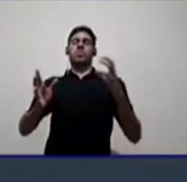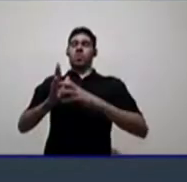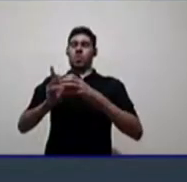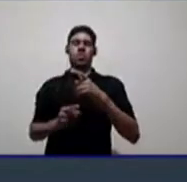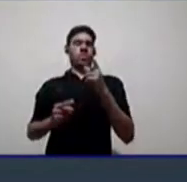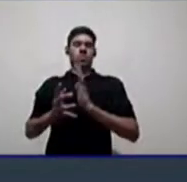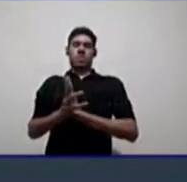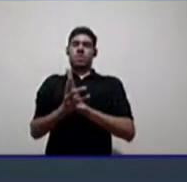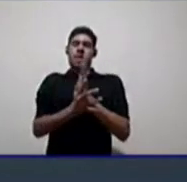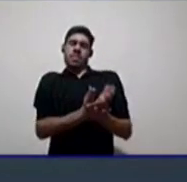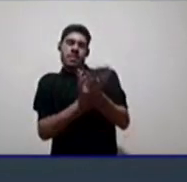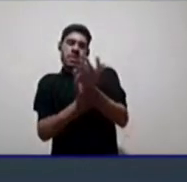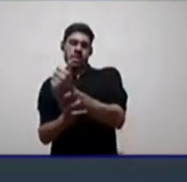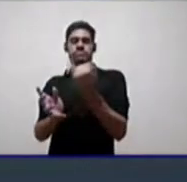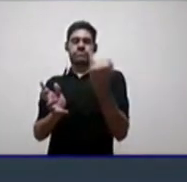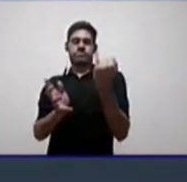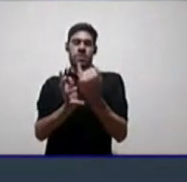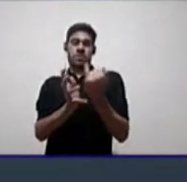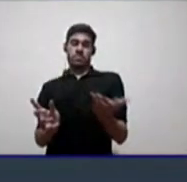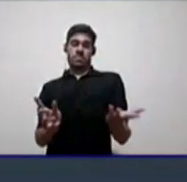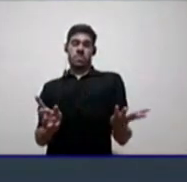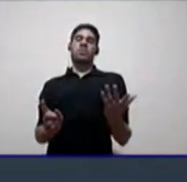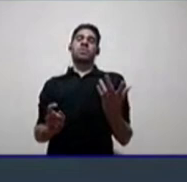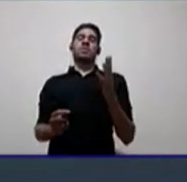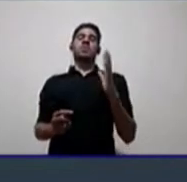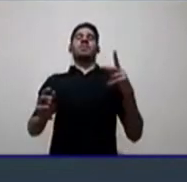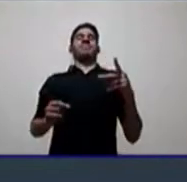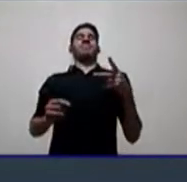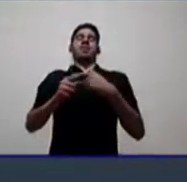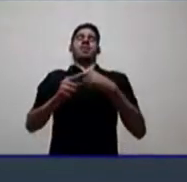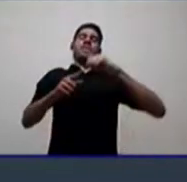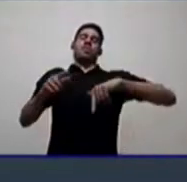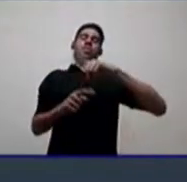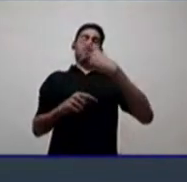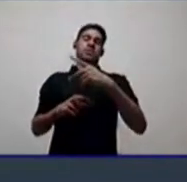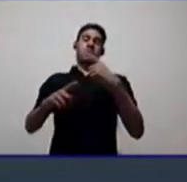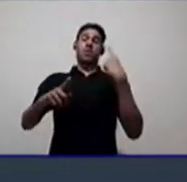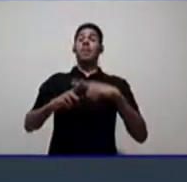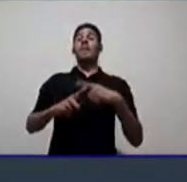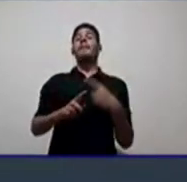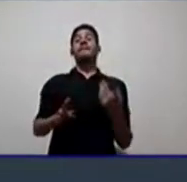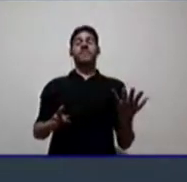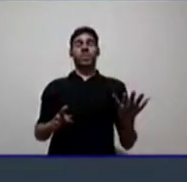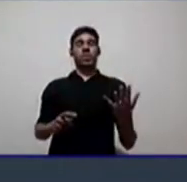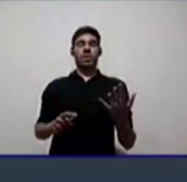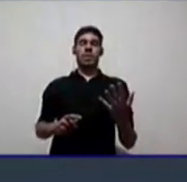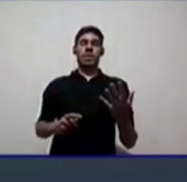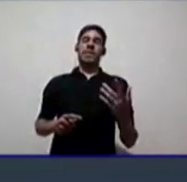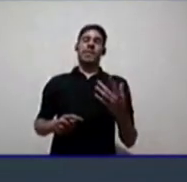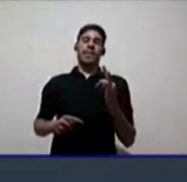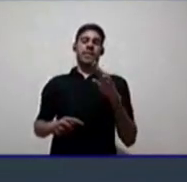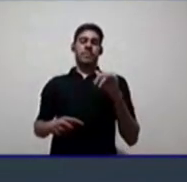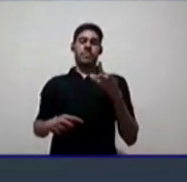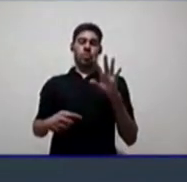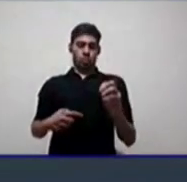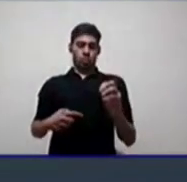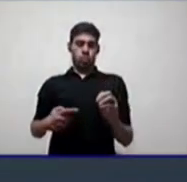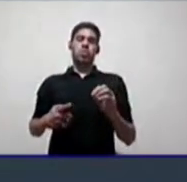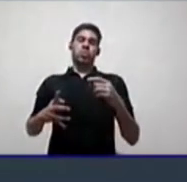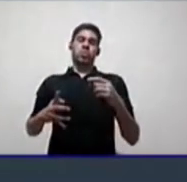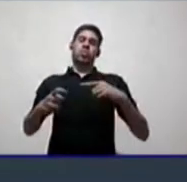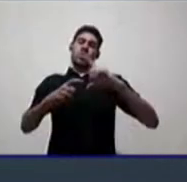recolher impostos instituídos sobre seu patrimônio em razão justamente da imunidade tributária prevista no